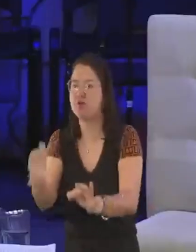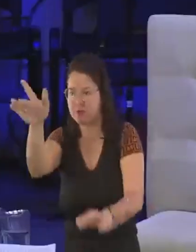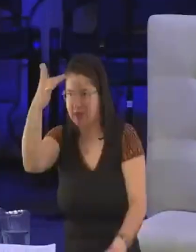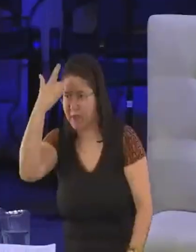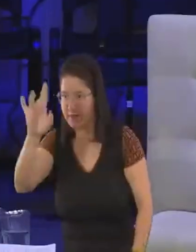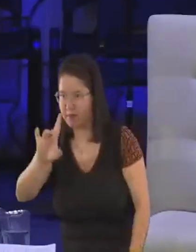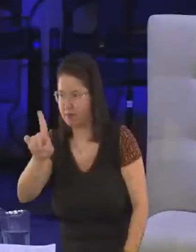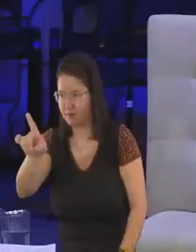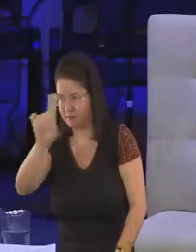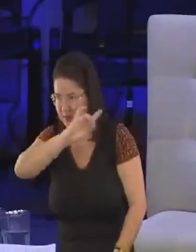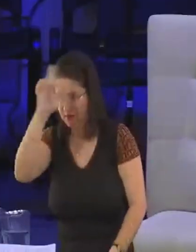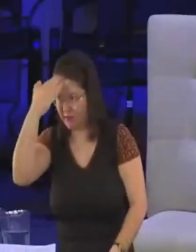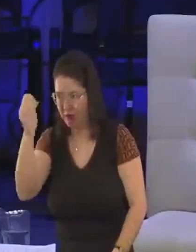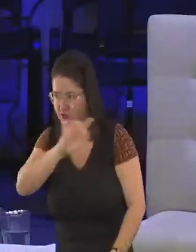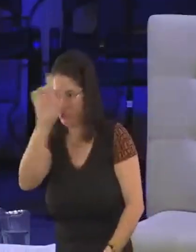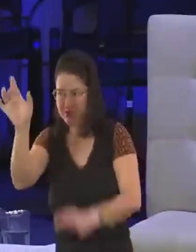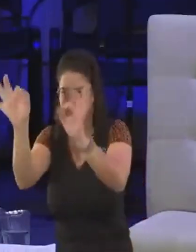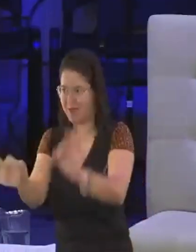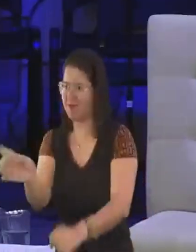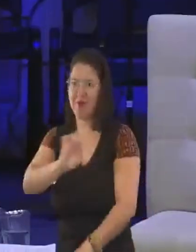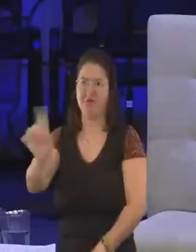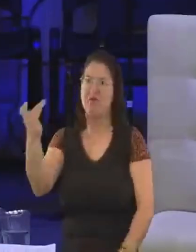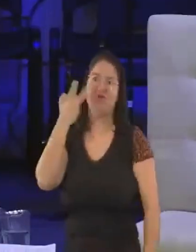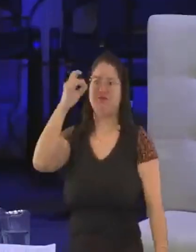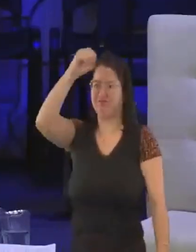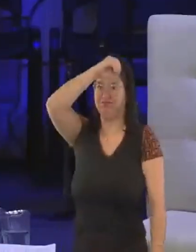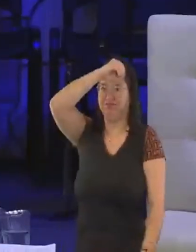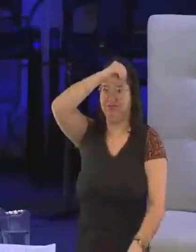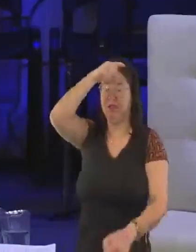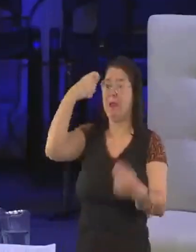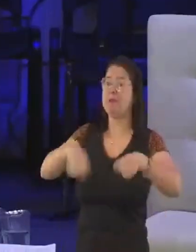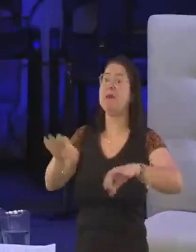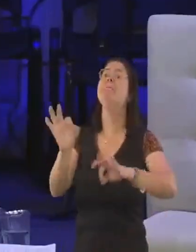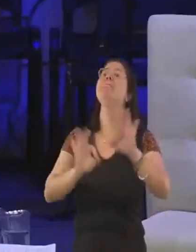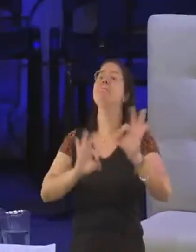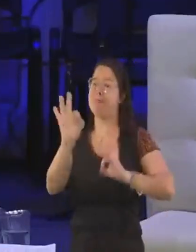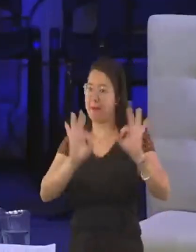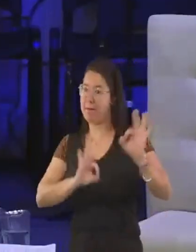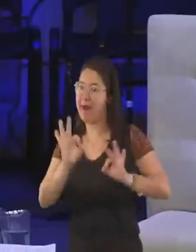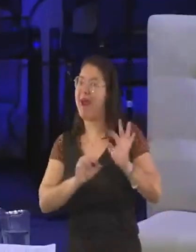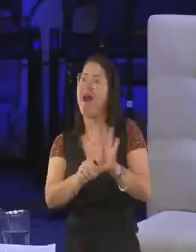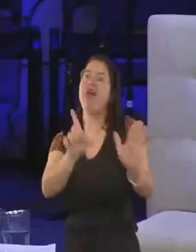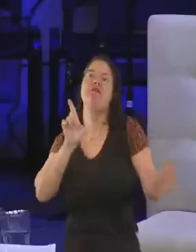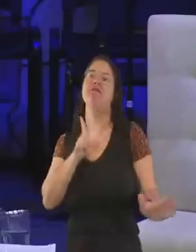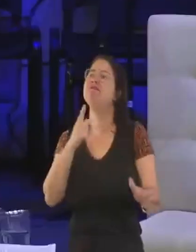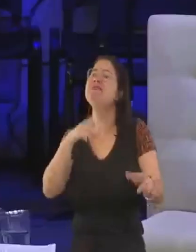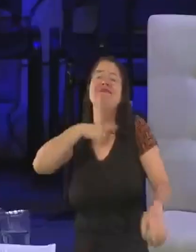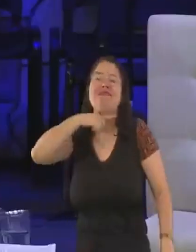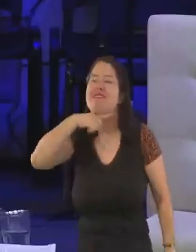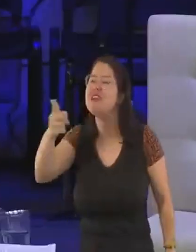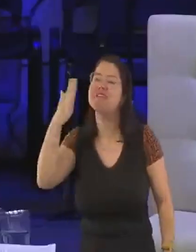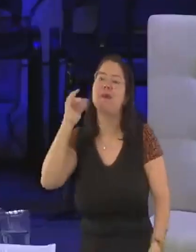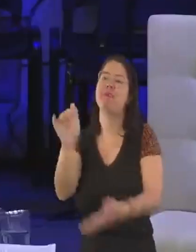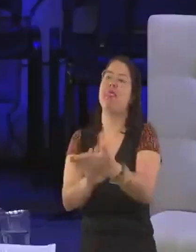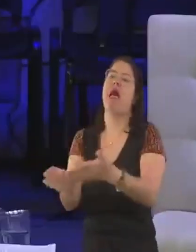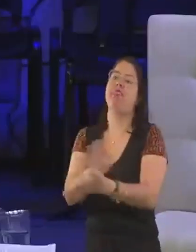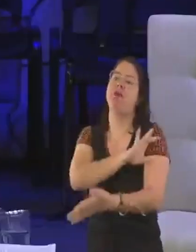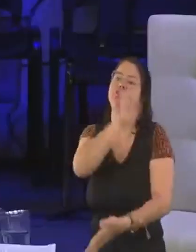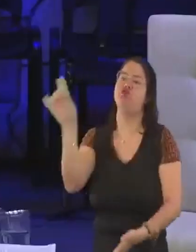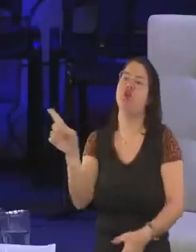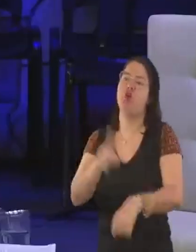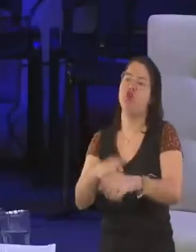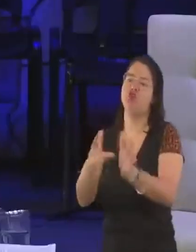voltar. Nós precisamos estar preparados para esta volta, porque ninguém sabe nem o dia, nem a hora em que Jesus